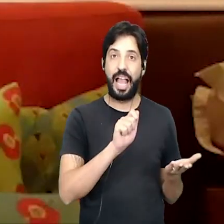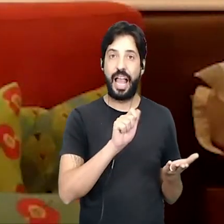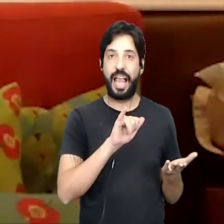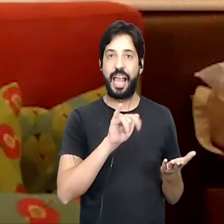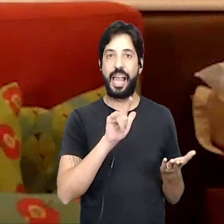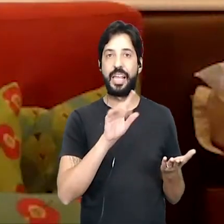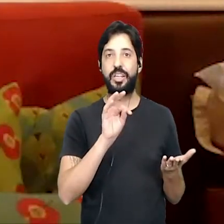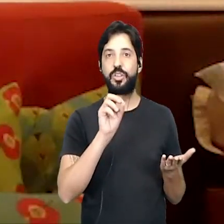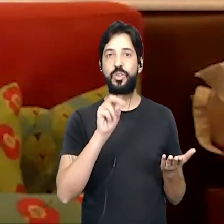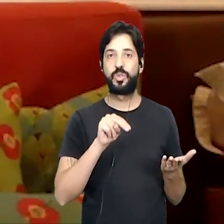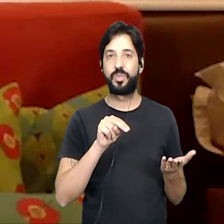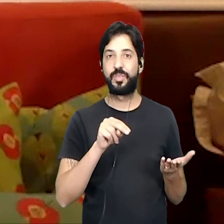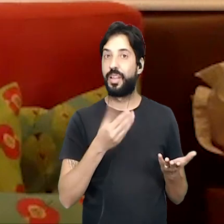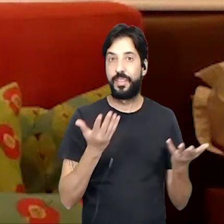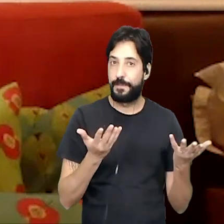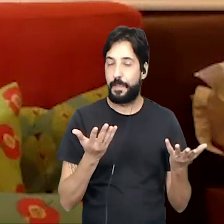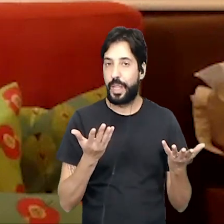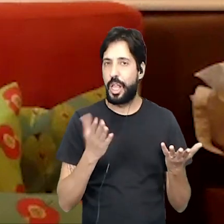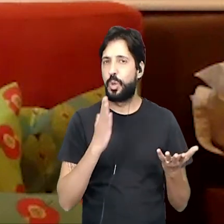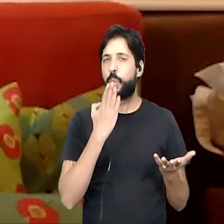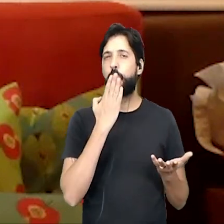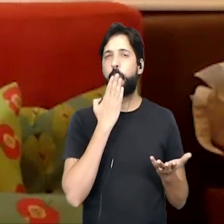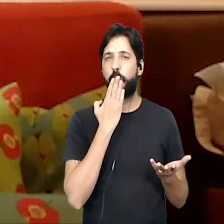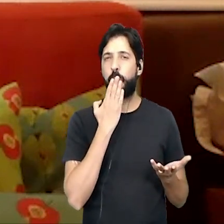E Ailton, esse